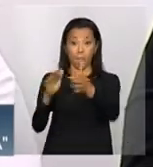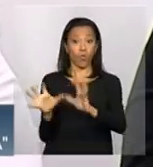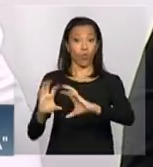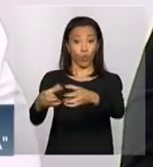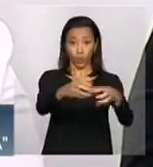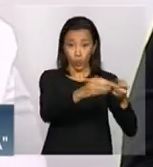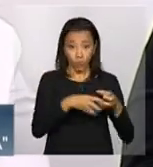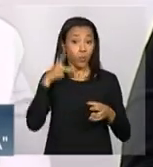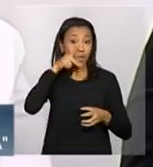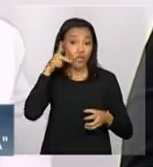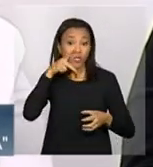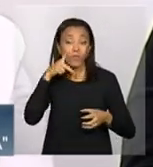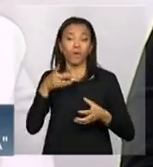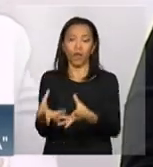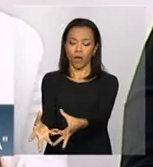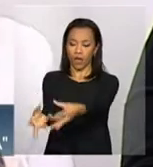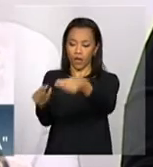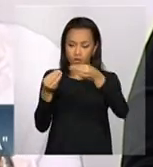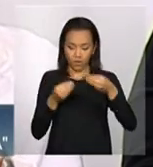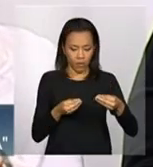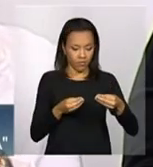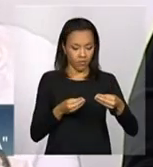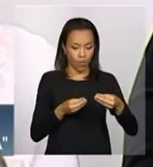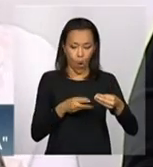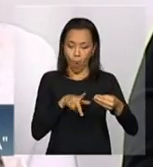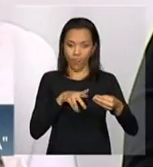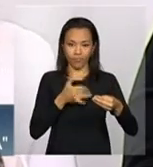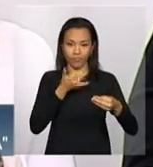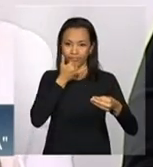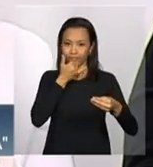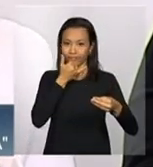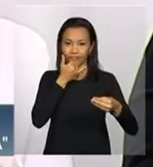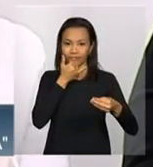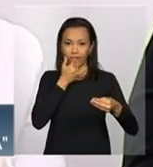contemplavam esses percentuais. Então, mais uma vez, eu disse,